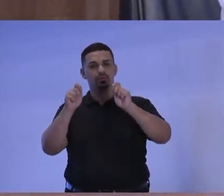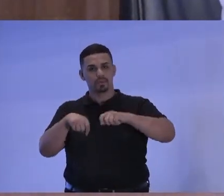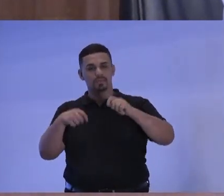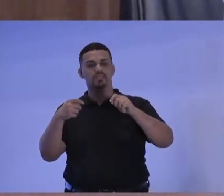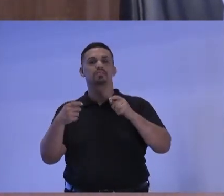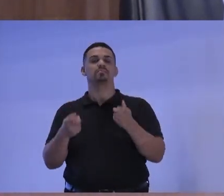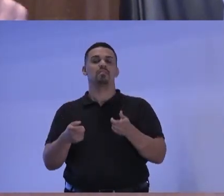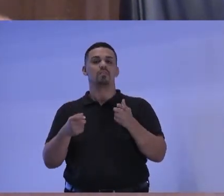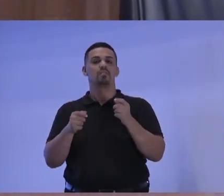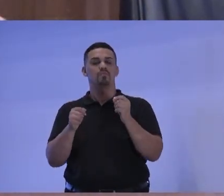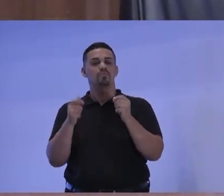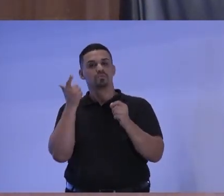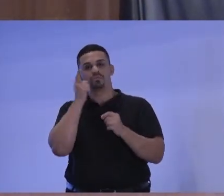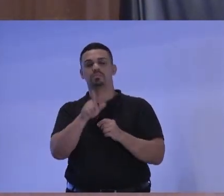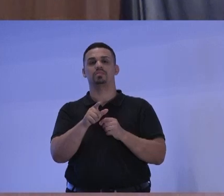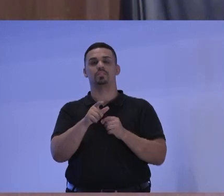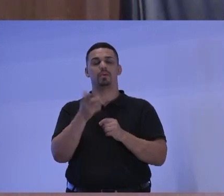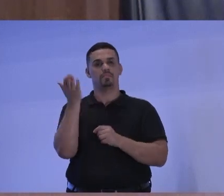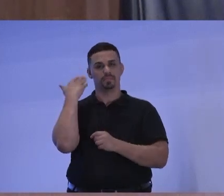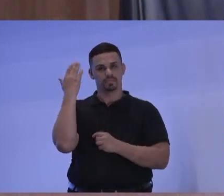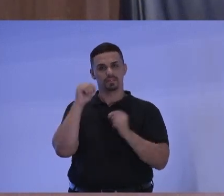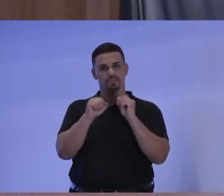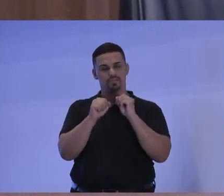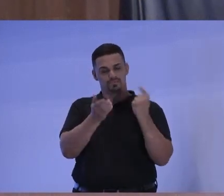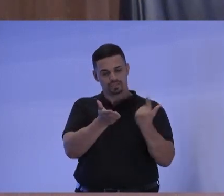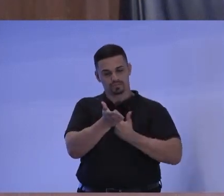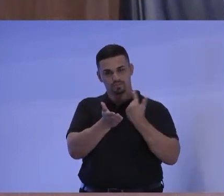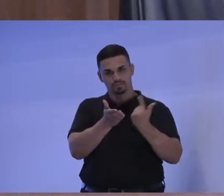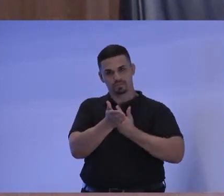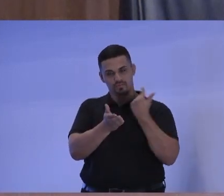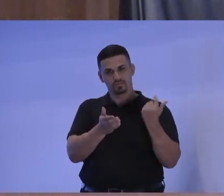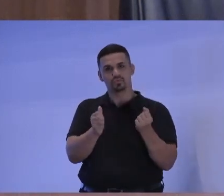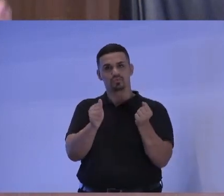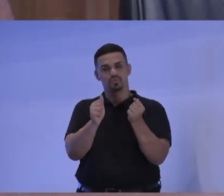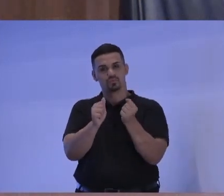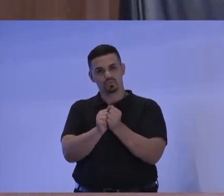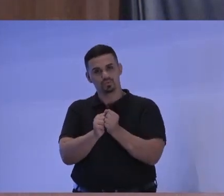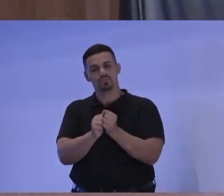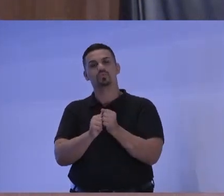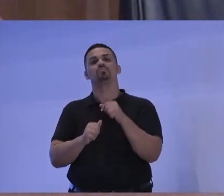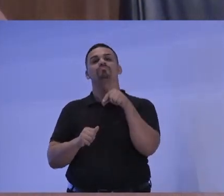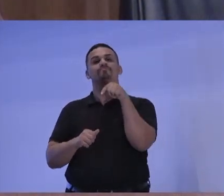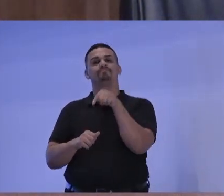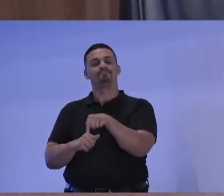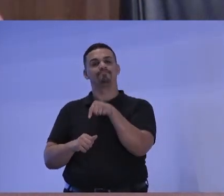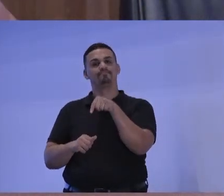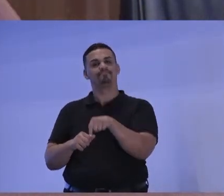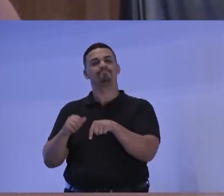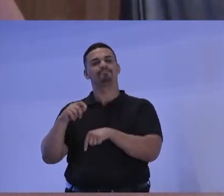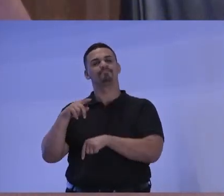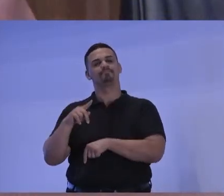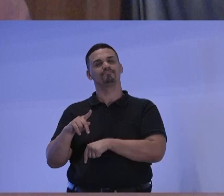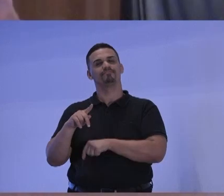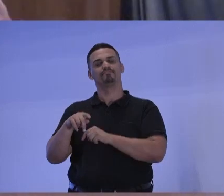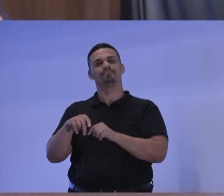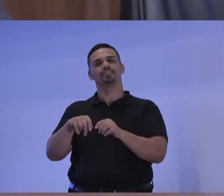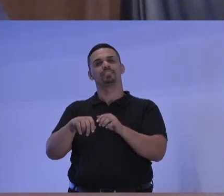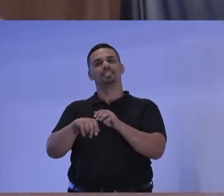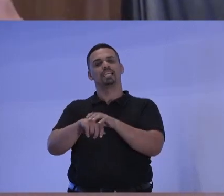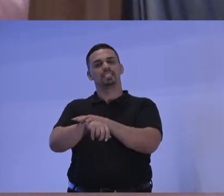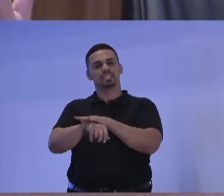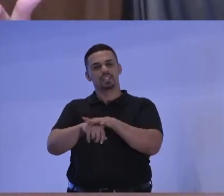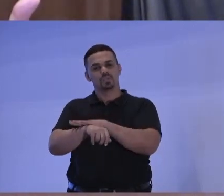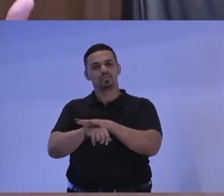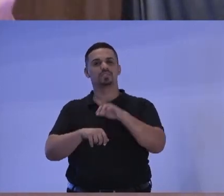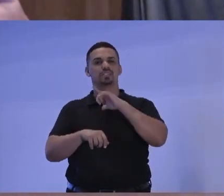uma cartilha em parceria com o ambulatório de psoríase, né? A doutora Letícia trouxe essa demanda e a gente conseguiu construir essa cartilha, e essa